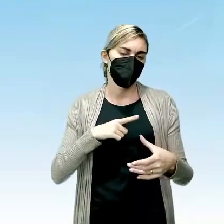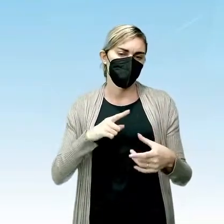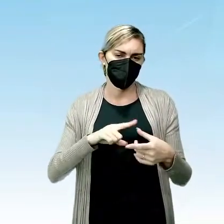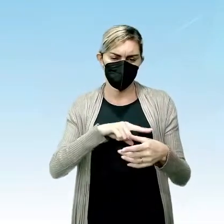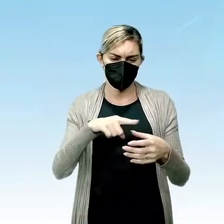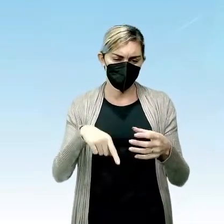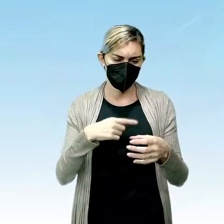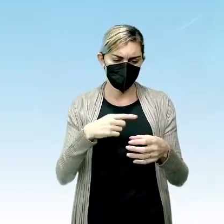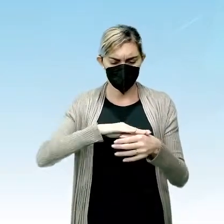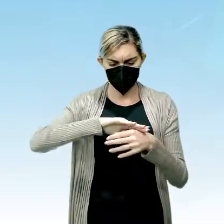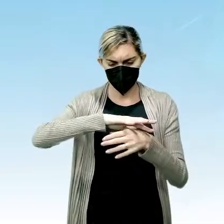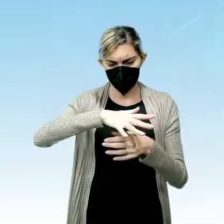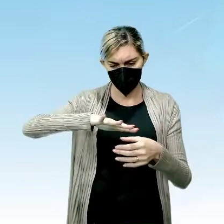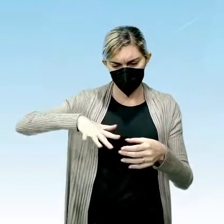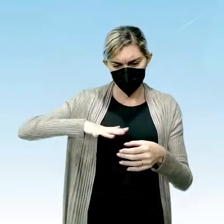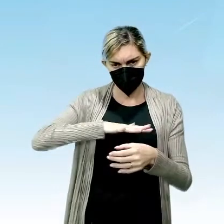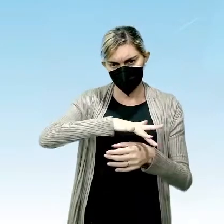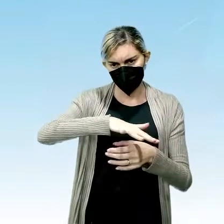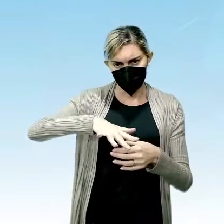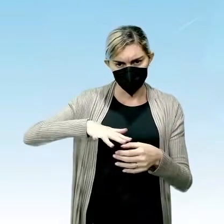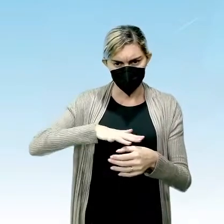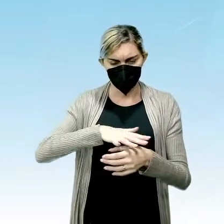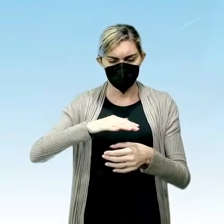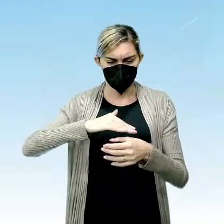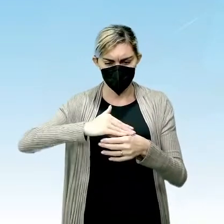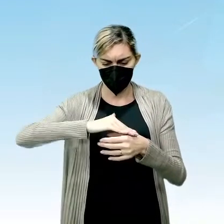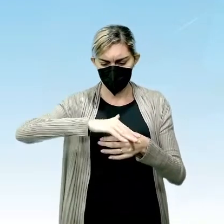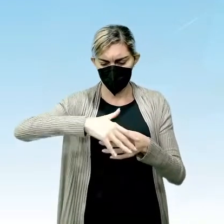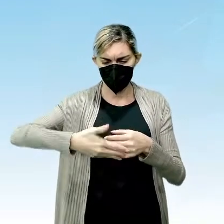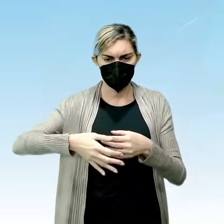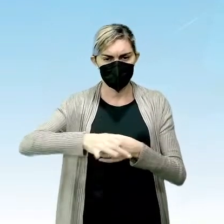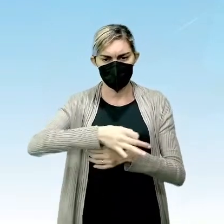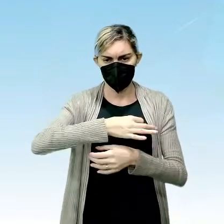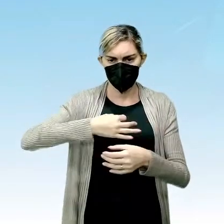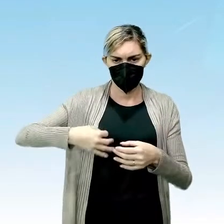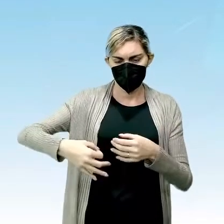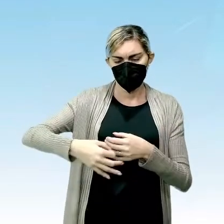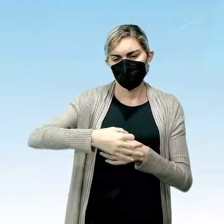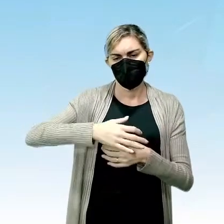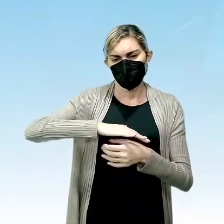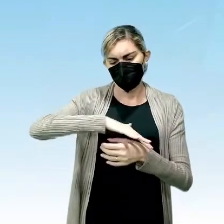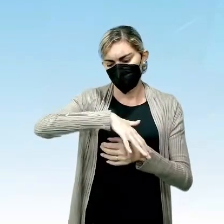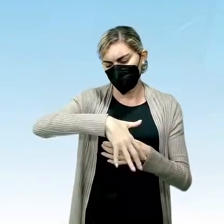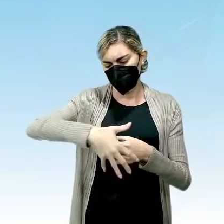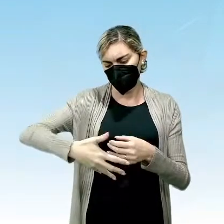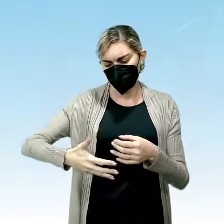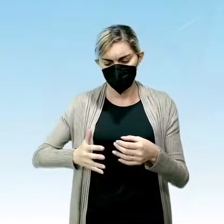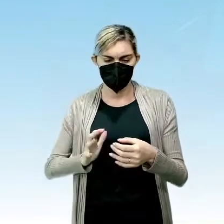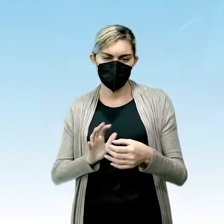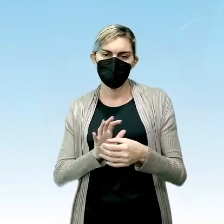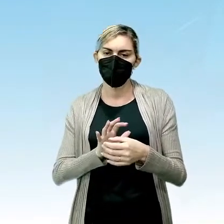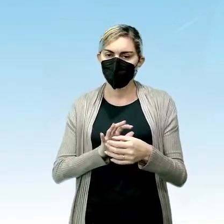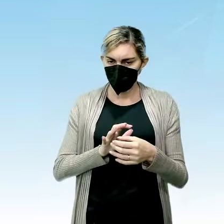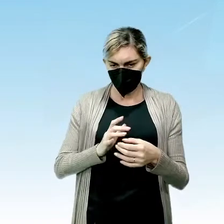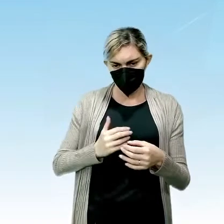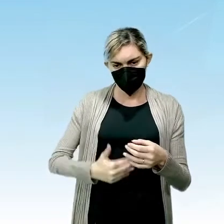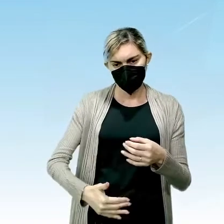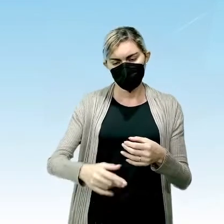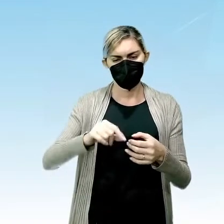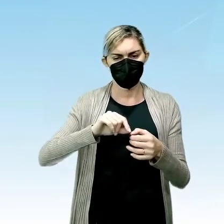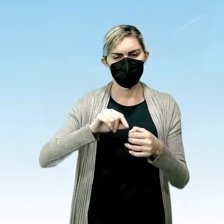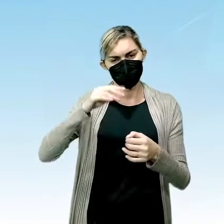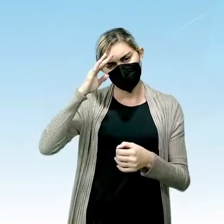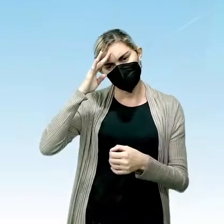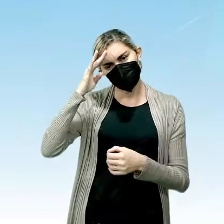membrana plasmática, uma parede celular que vai revestir externamente e vai formar